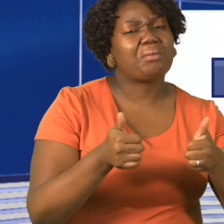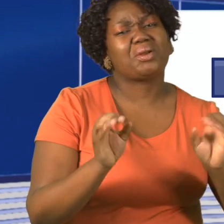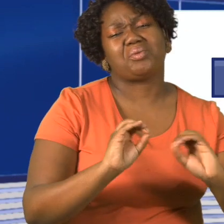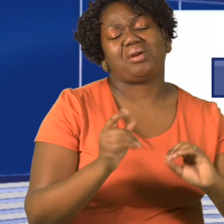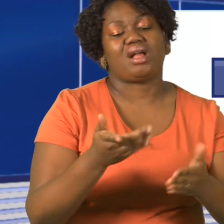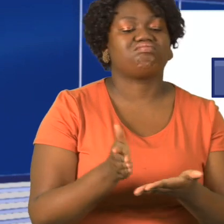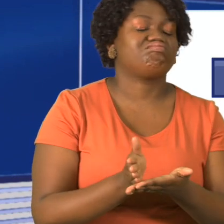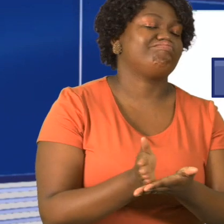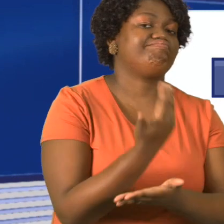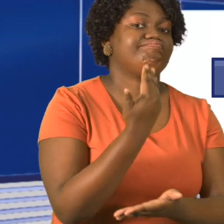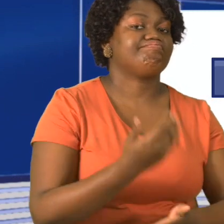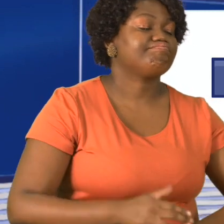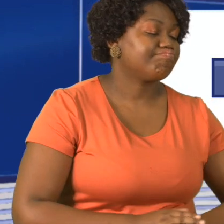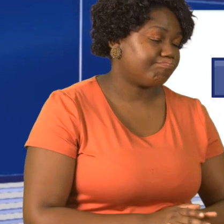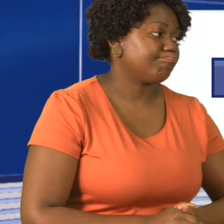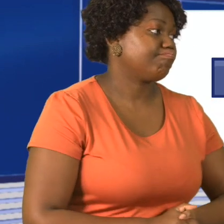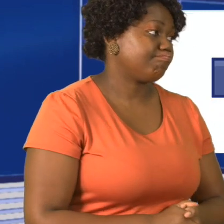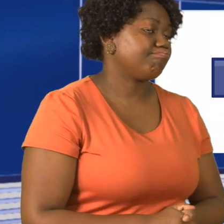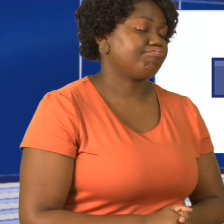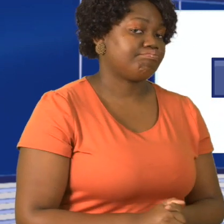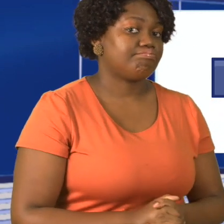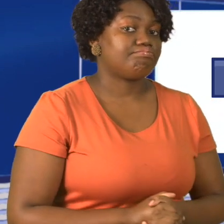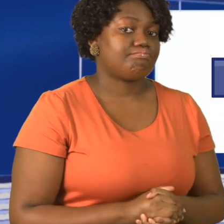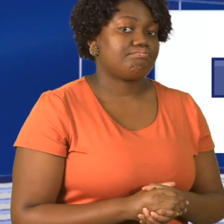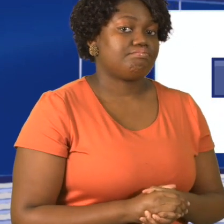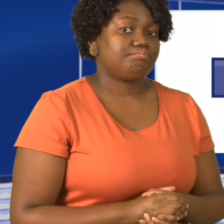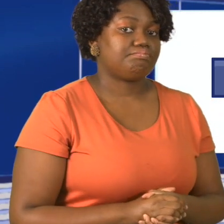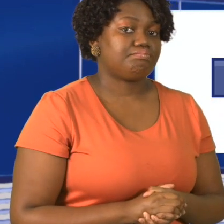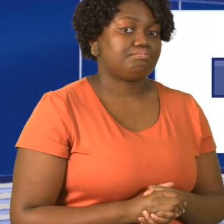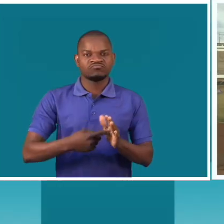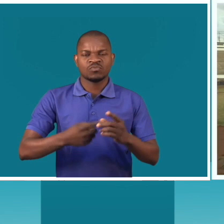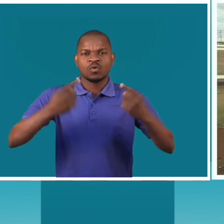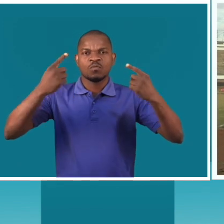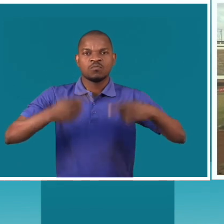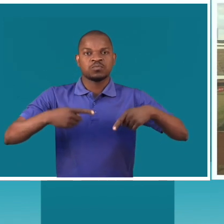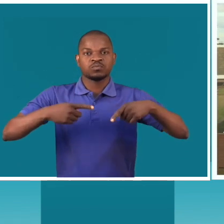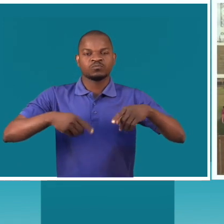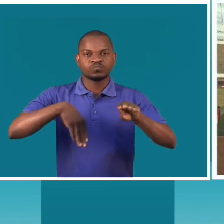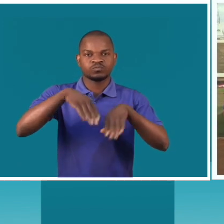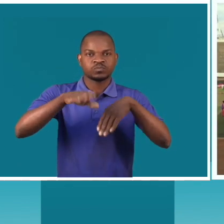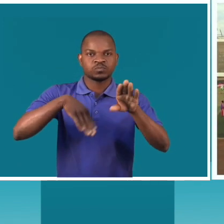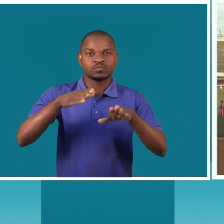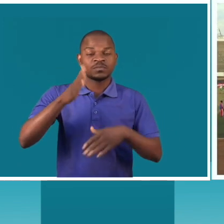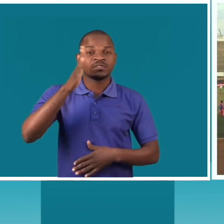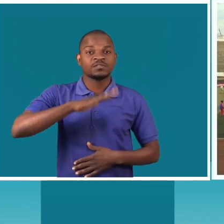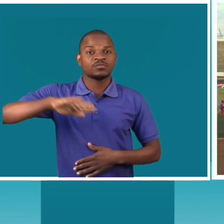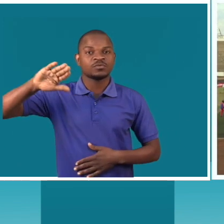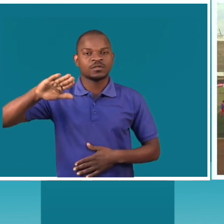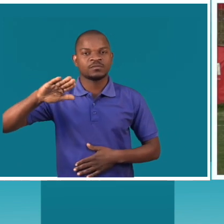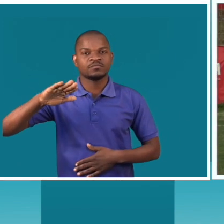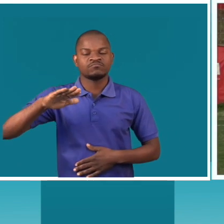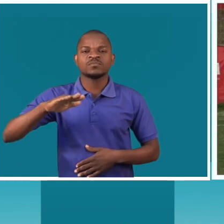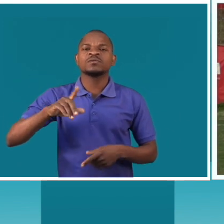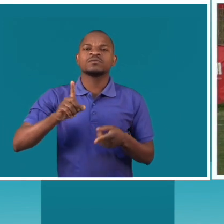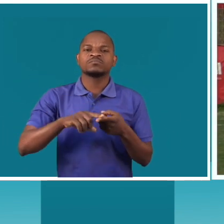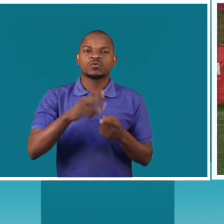causas do elevado índice de chicotadas psicológicas no Moçambola. A meia da primeira volta do Campeonato Nacional de